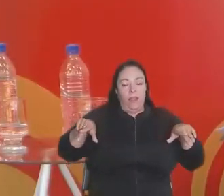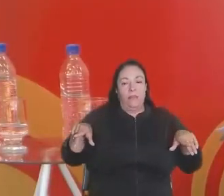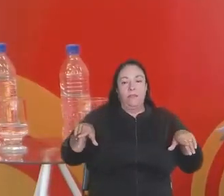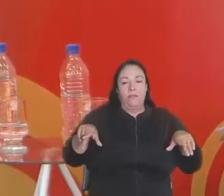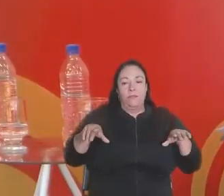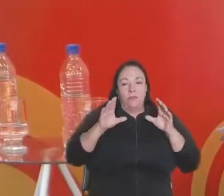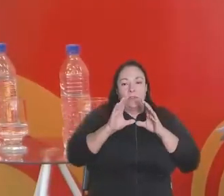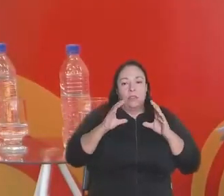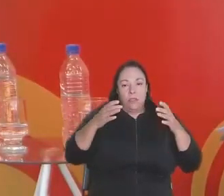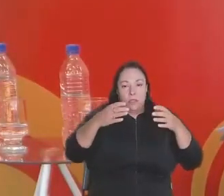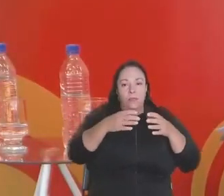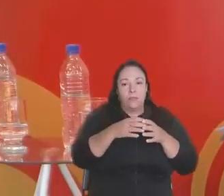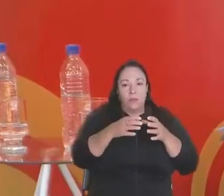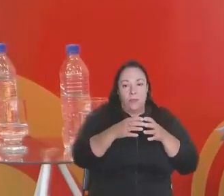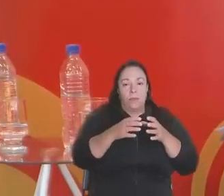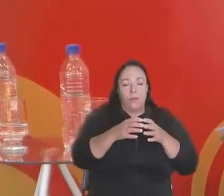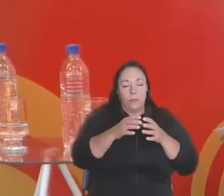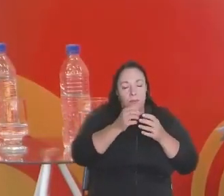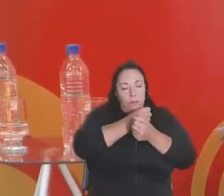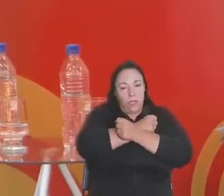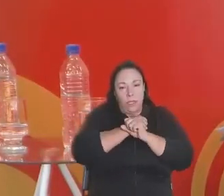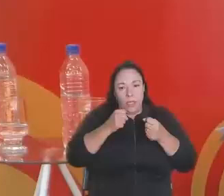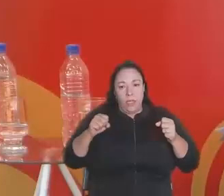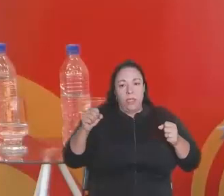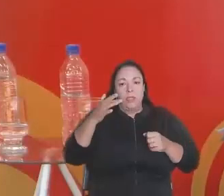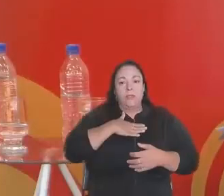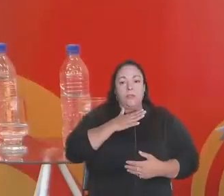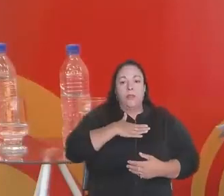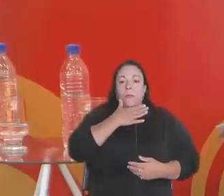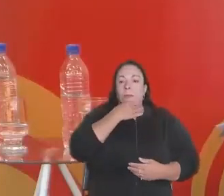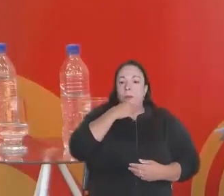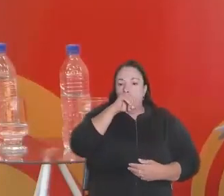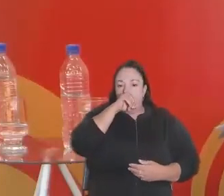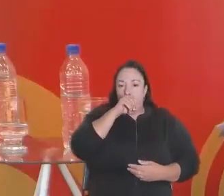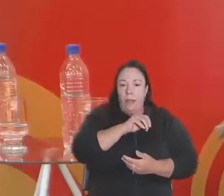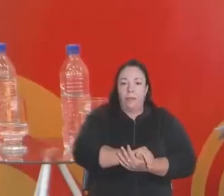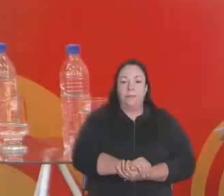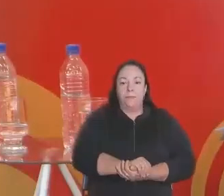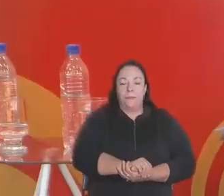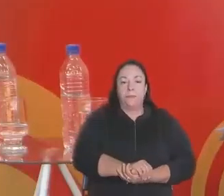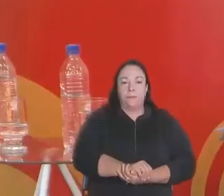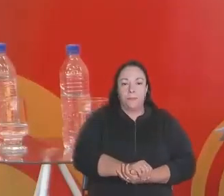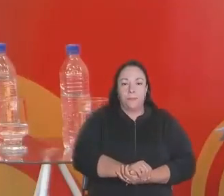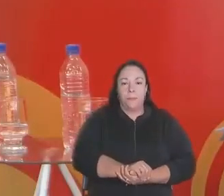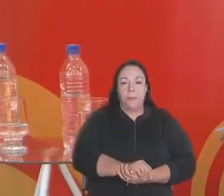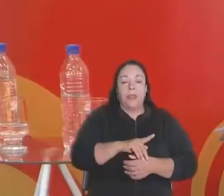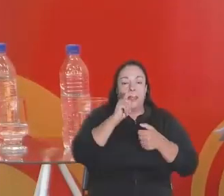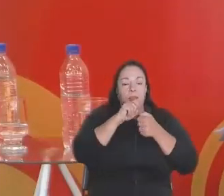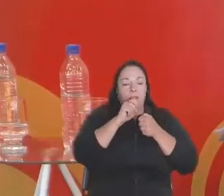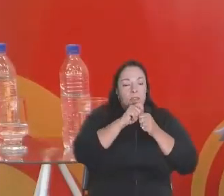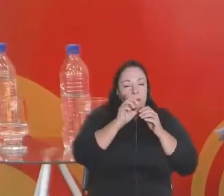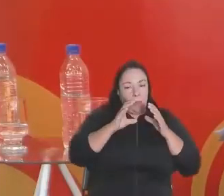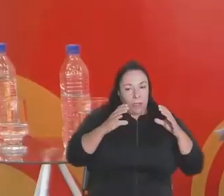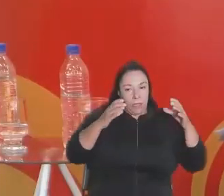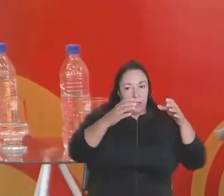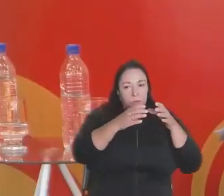turma é muito heterogênea. Mas eu destacaria meu pai, que fazia parte da turma.